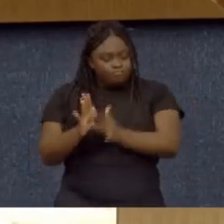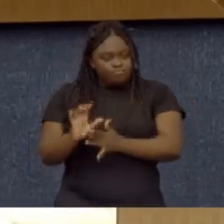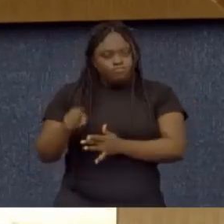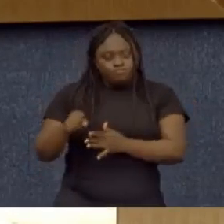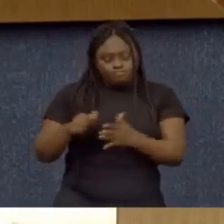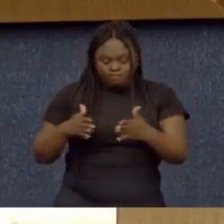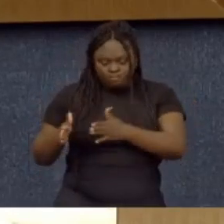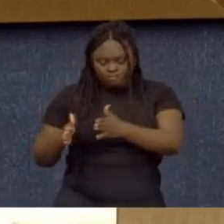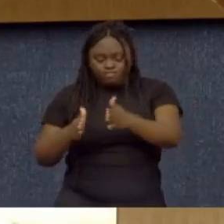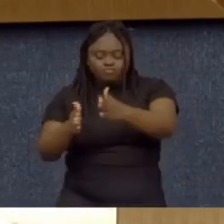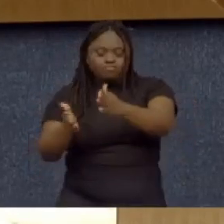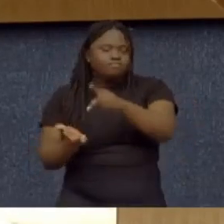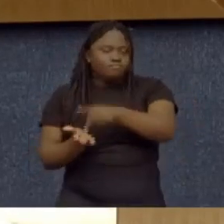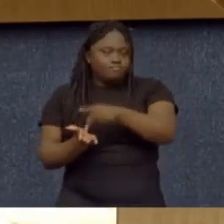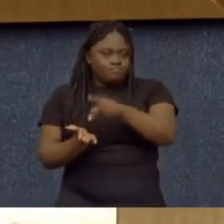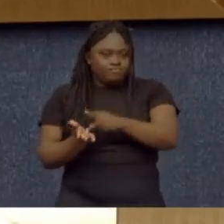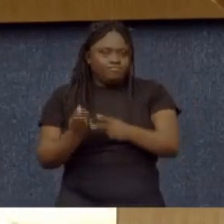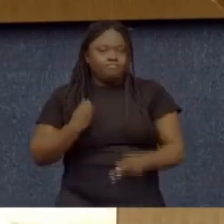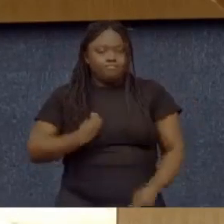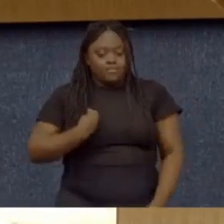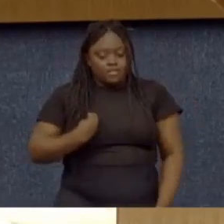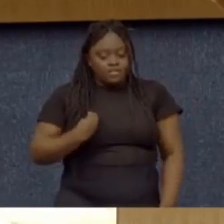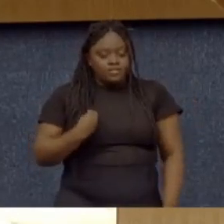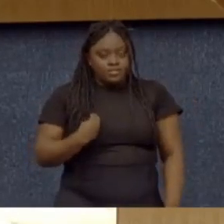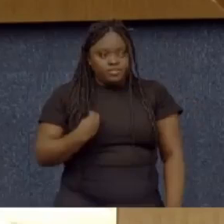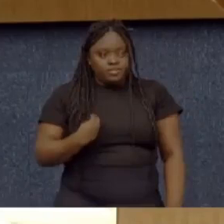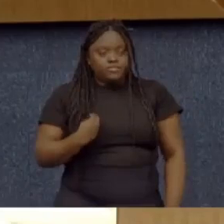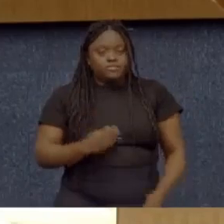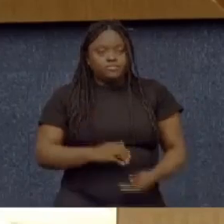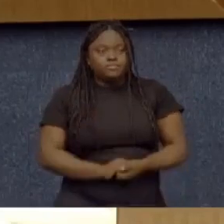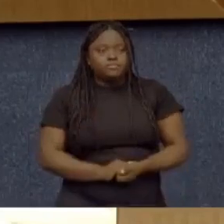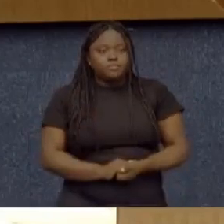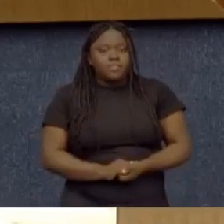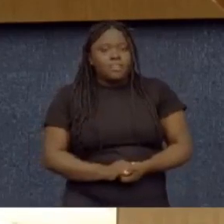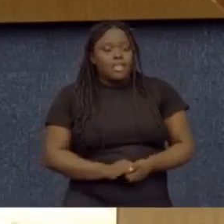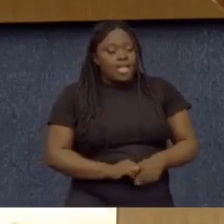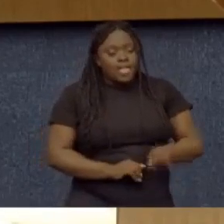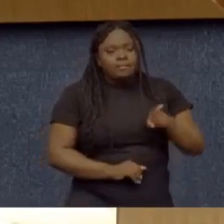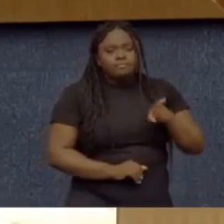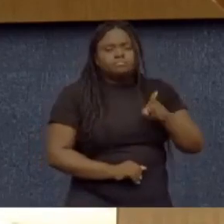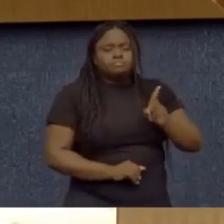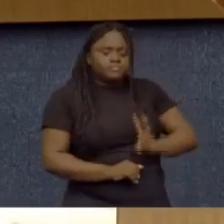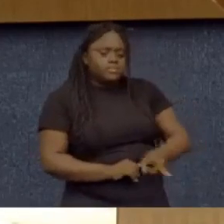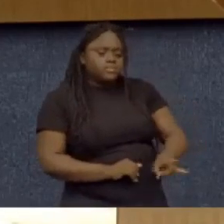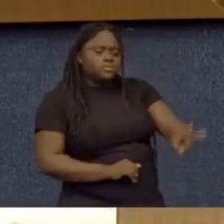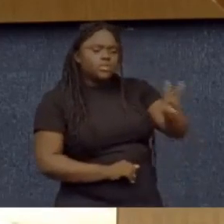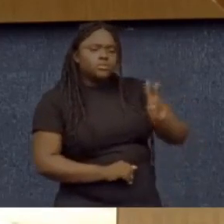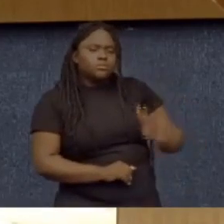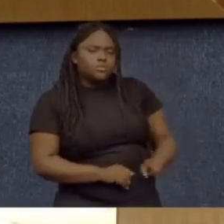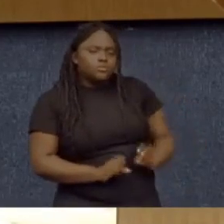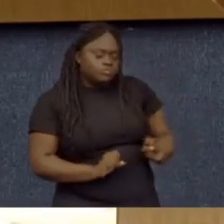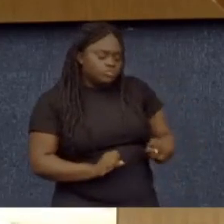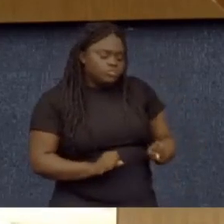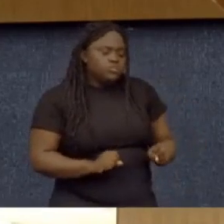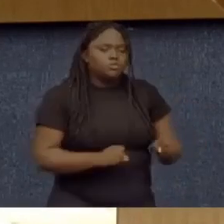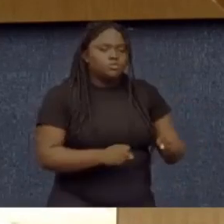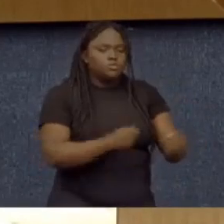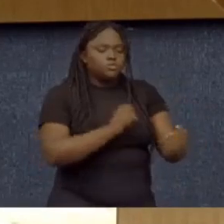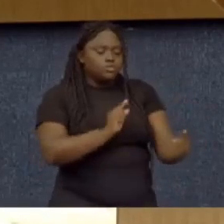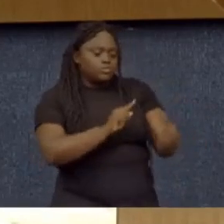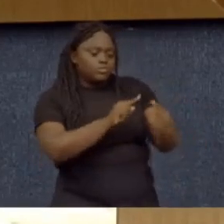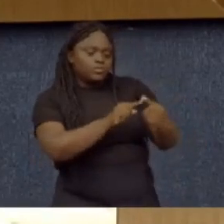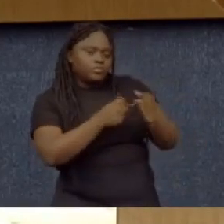caminho, a verdade e a vida. Que esteja ela sempre no desempenho de sua missão